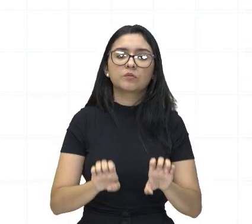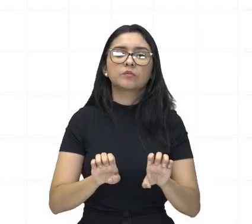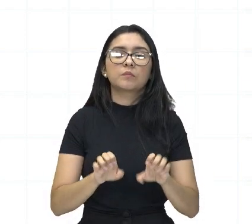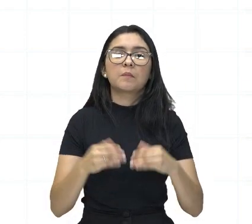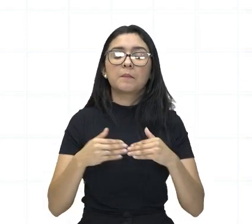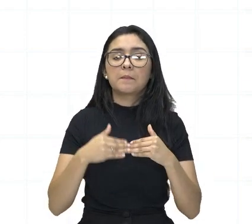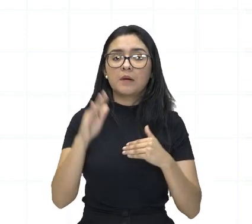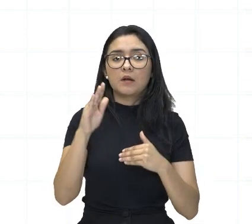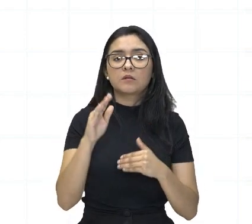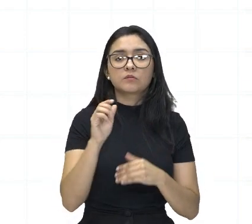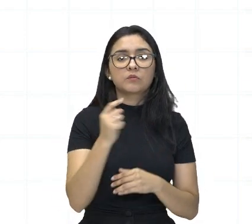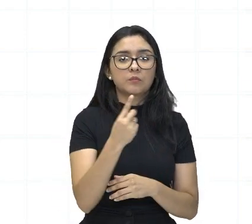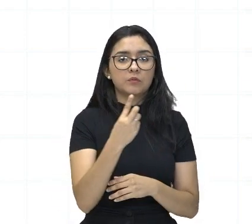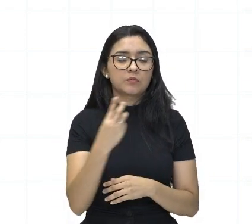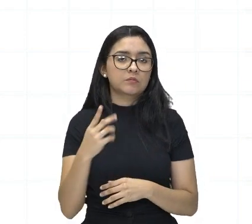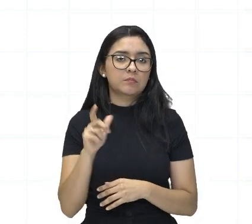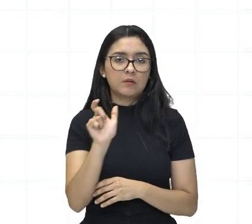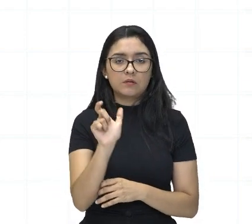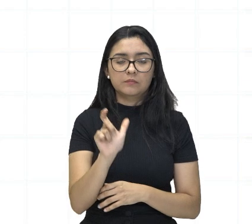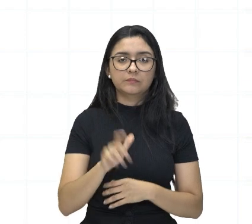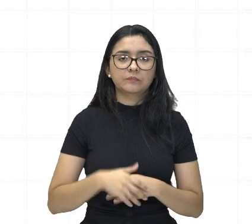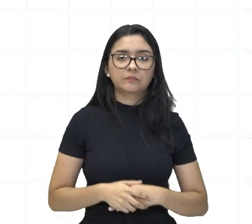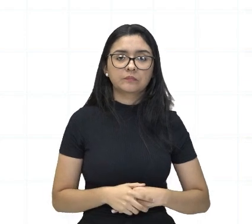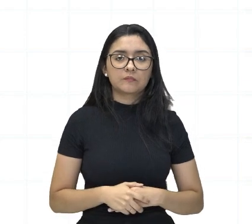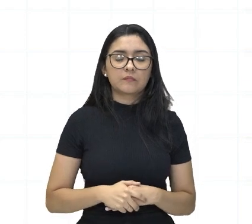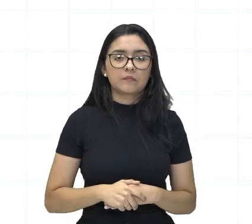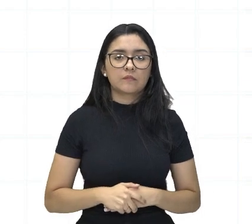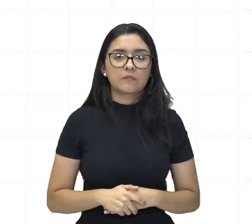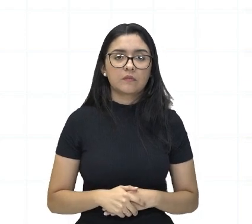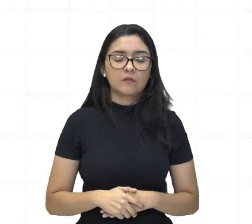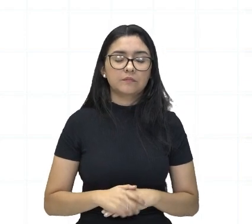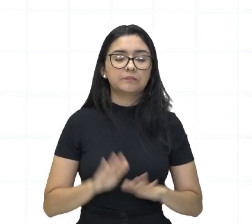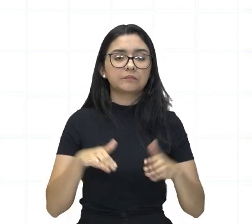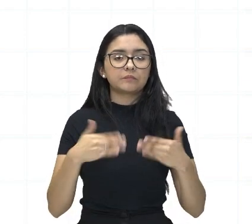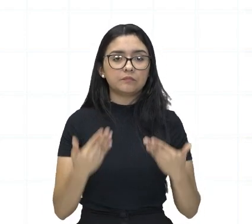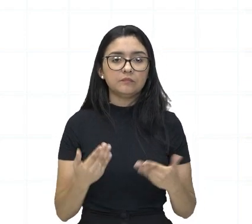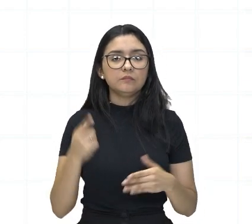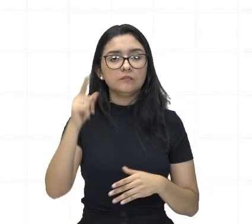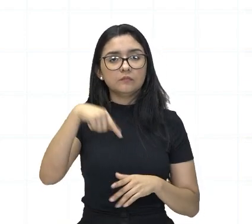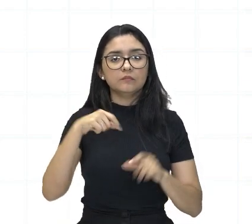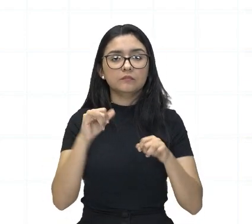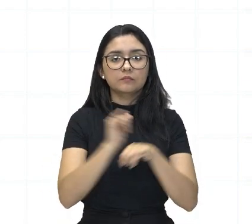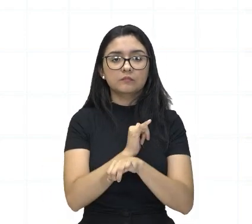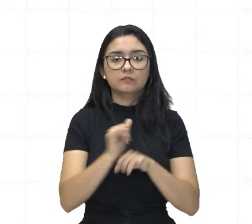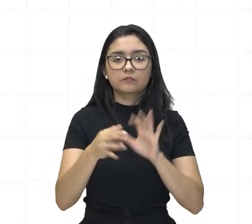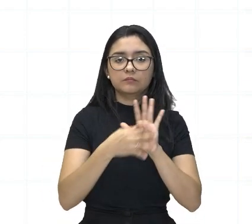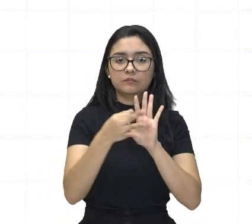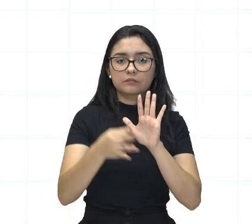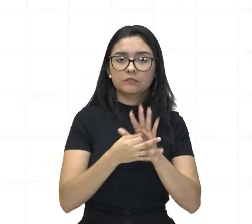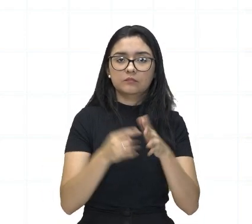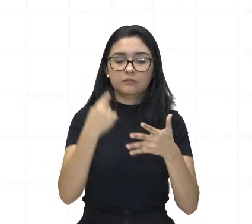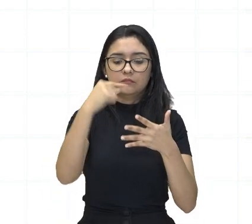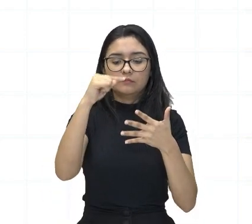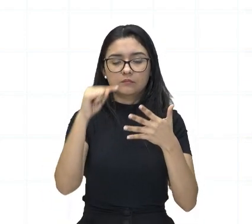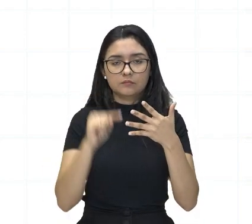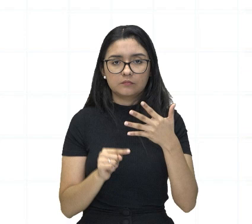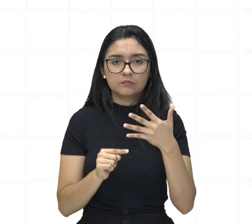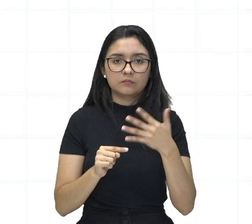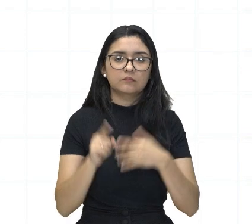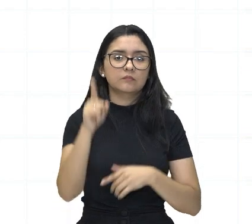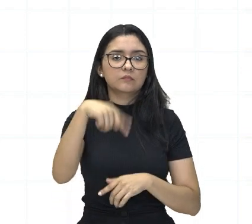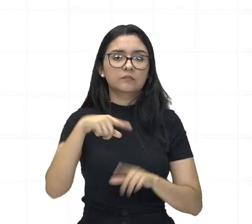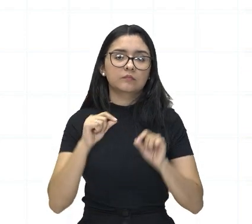mais de uma palavra. Muito bem, então, operadores argumentativos são exatamente esses elementos que